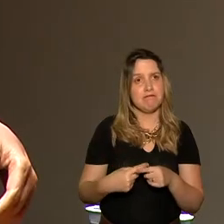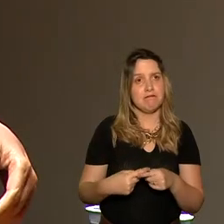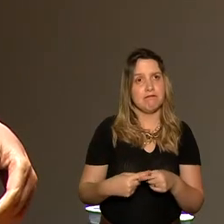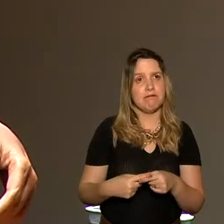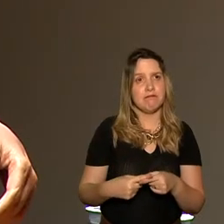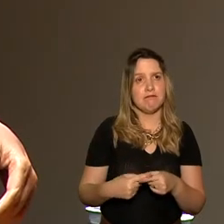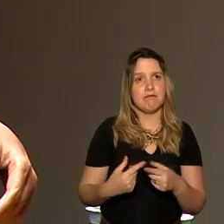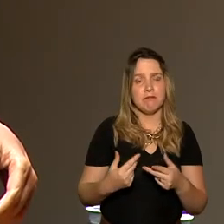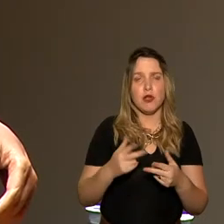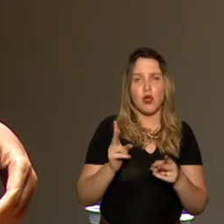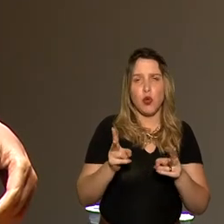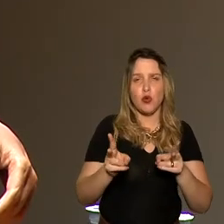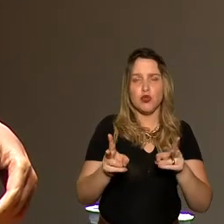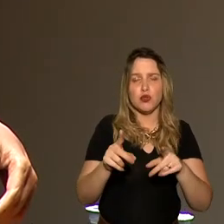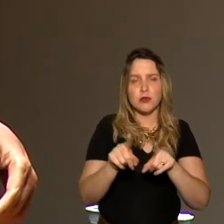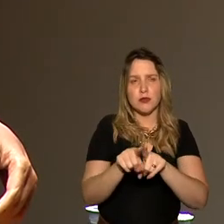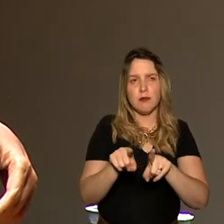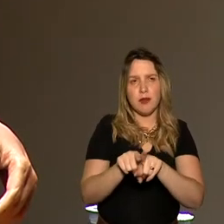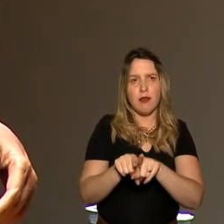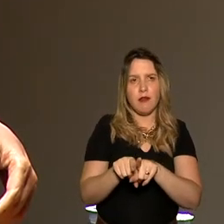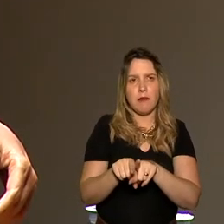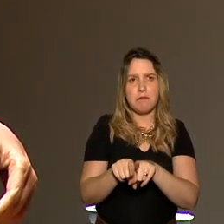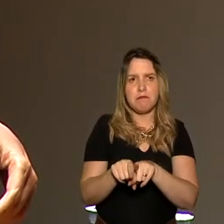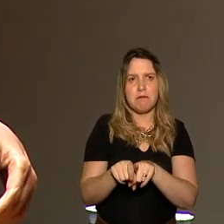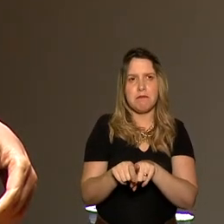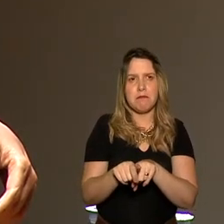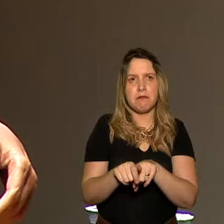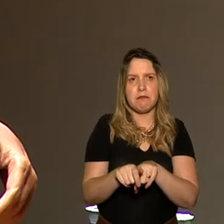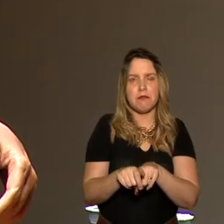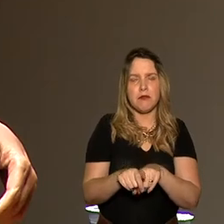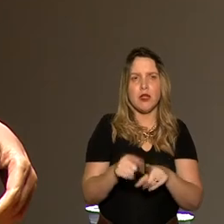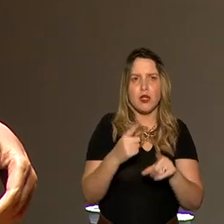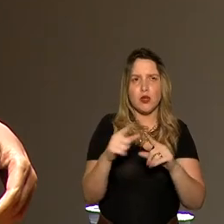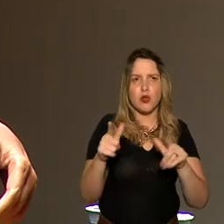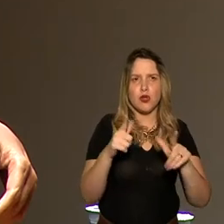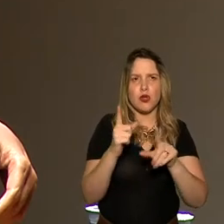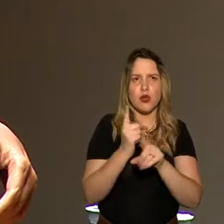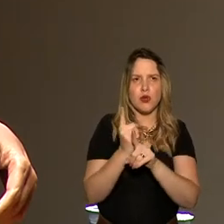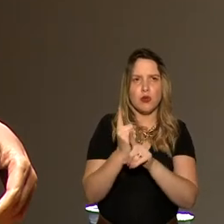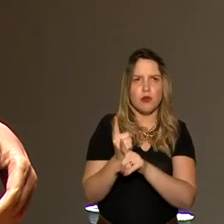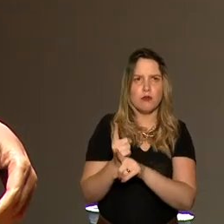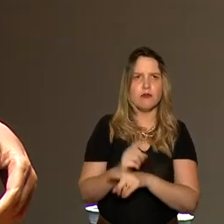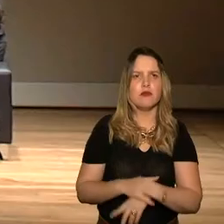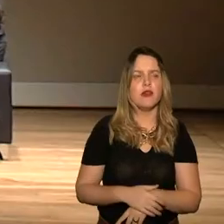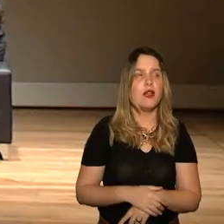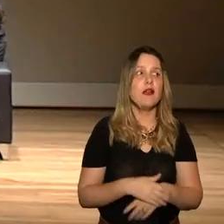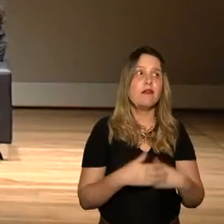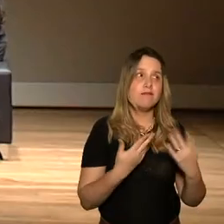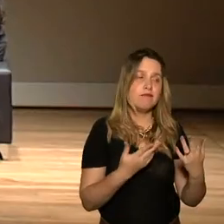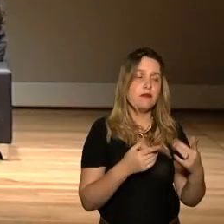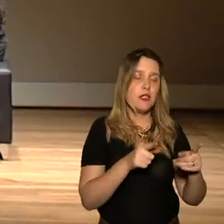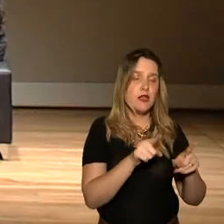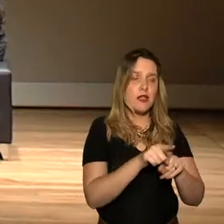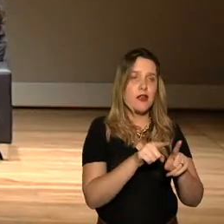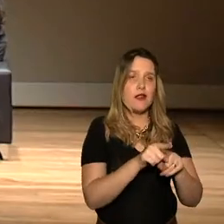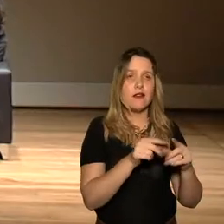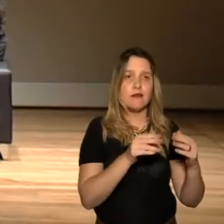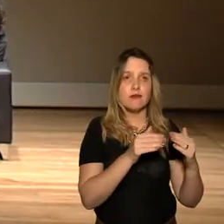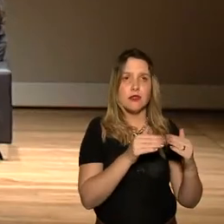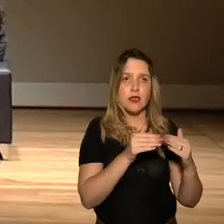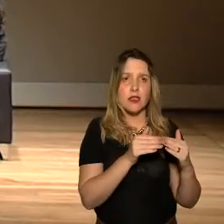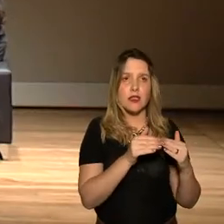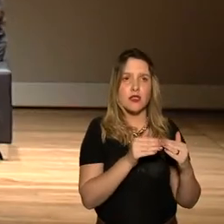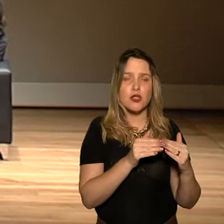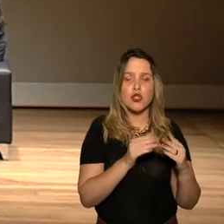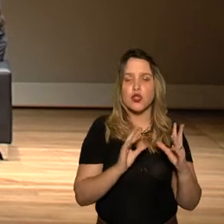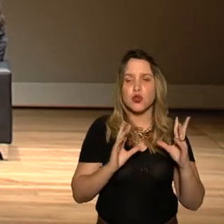a logística também é completo Pois é aí é que a mediação ela se mobiliza